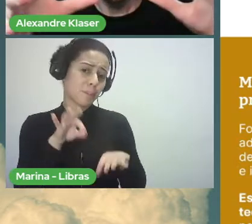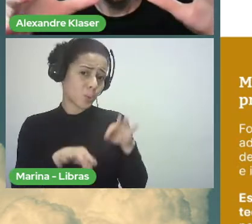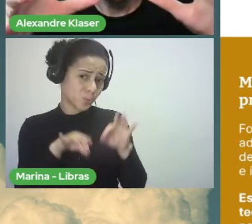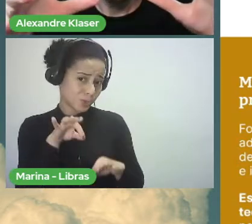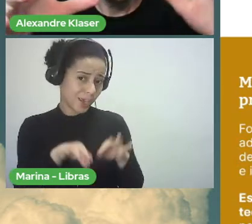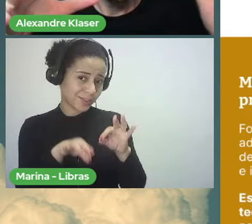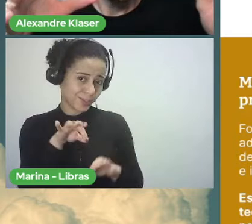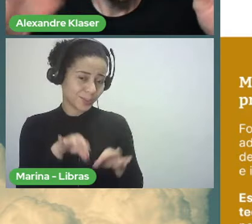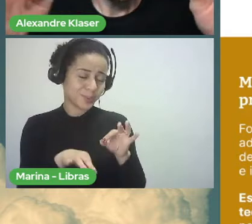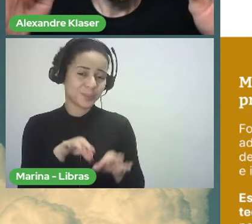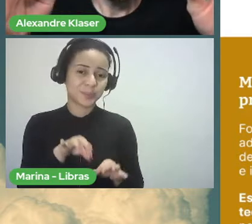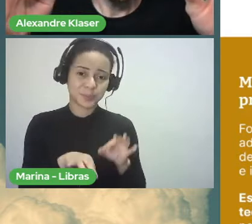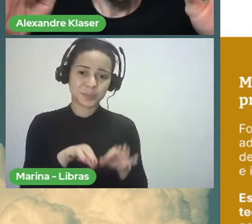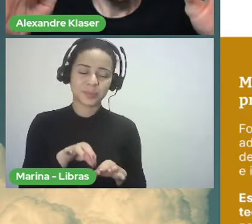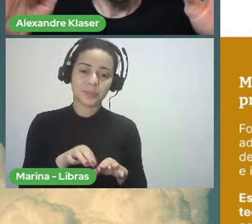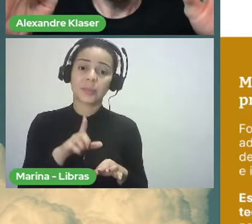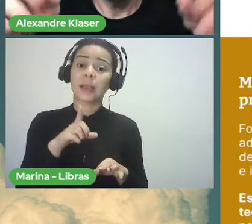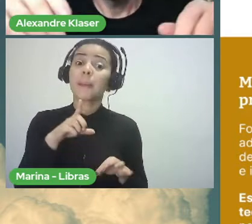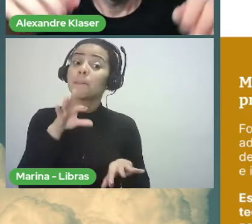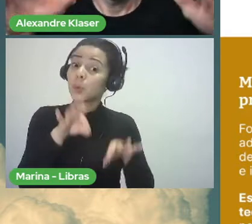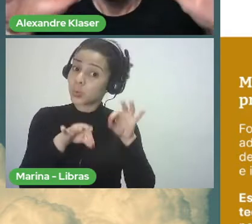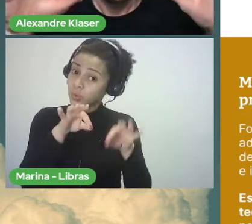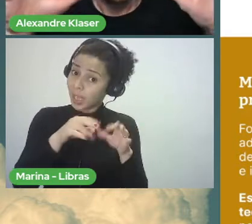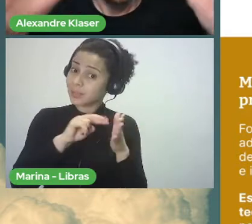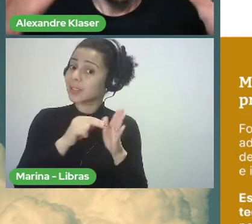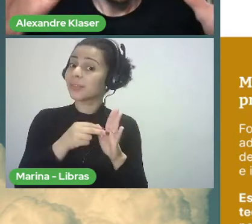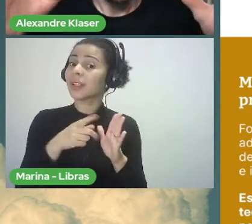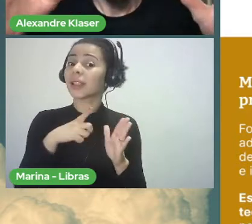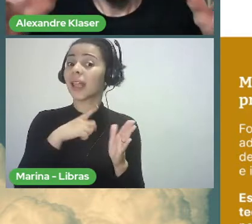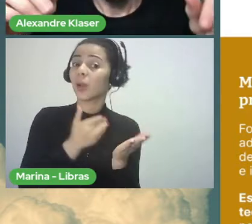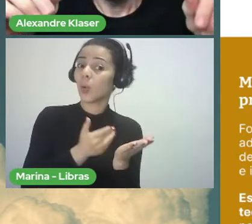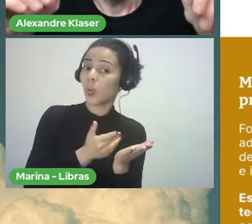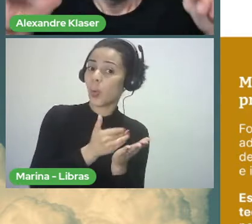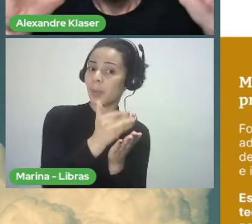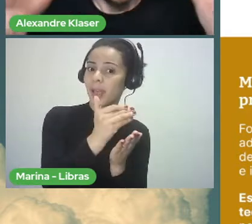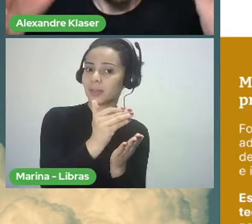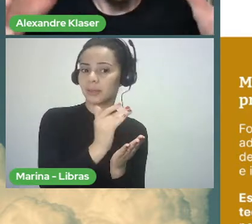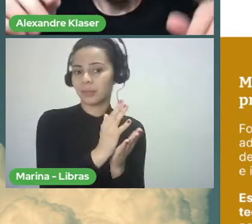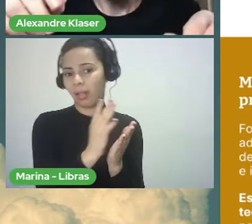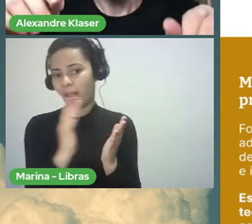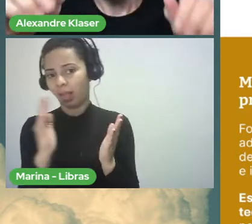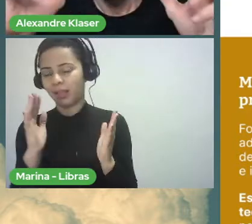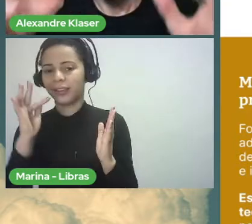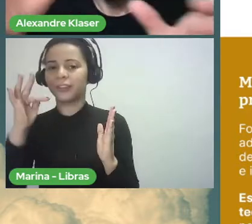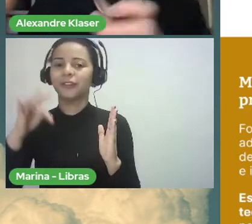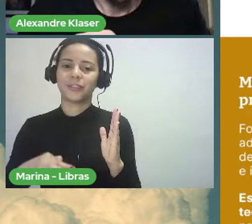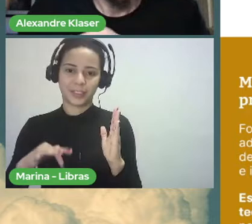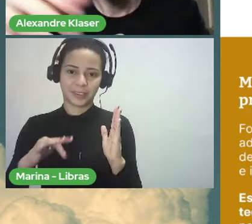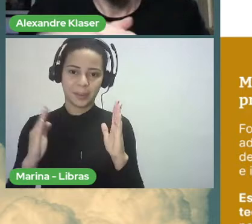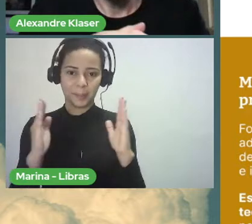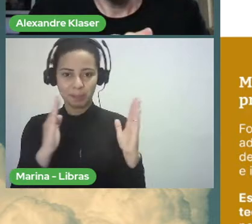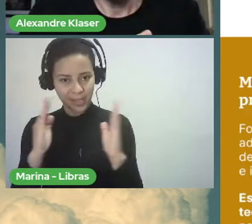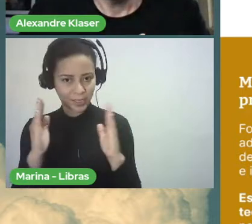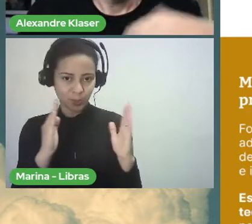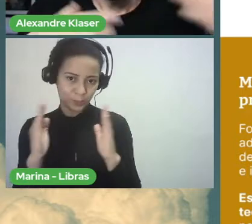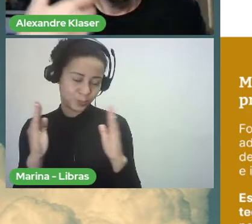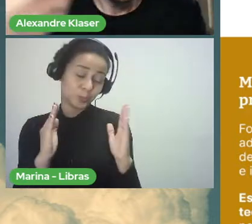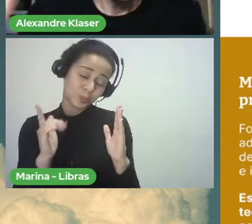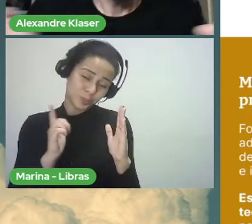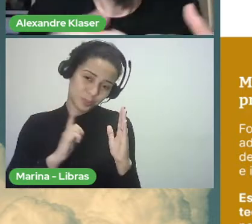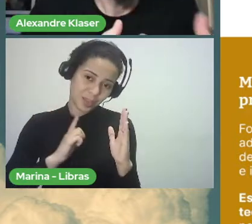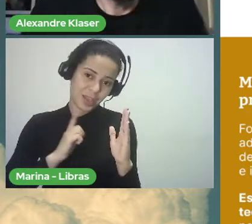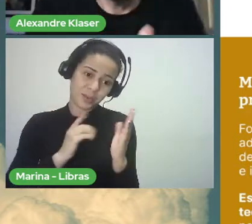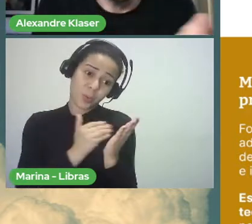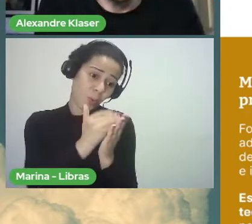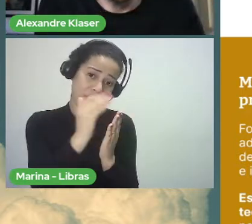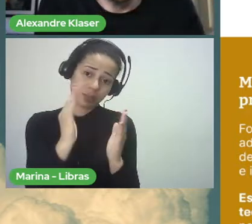aquela coisa que normalmente tem um início e um fim conhecido. Ela tem um escopo, tem uma equipe conhecida e tem uma duração finita. Depois